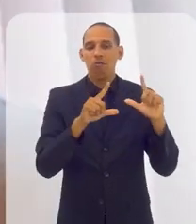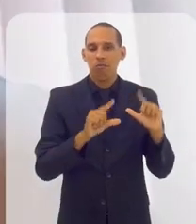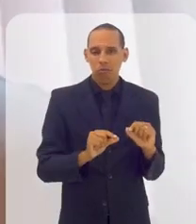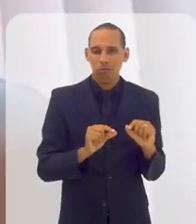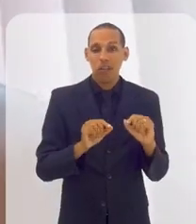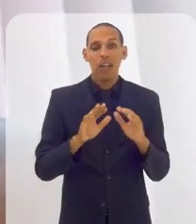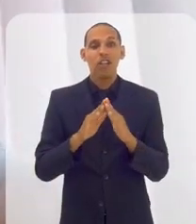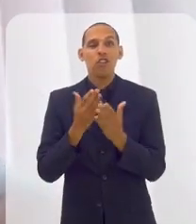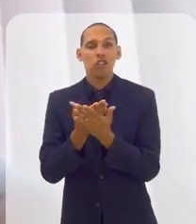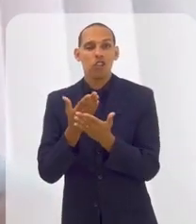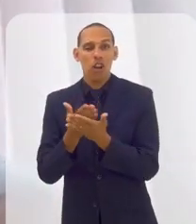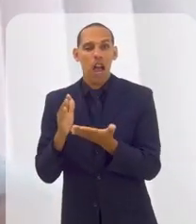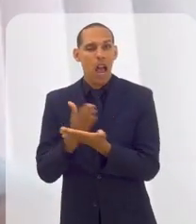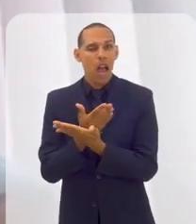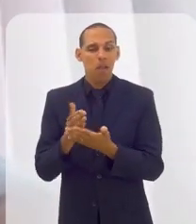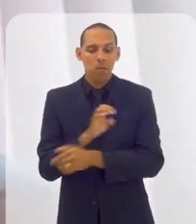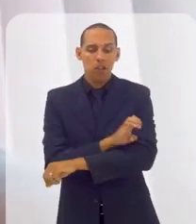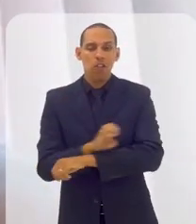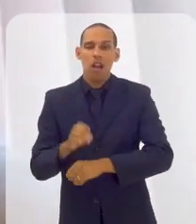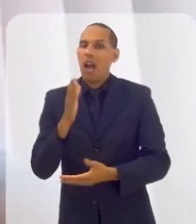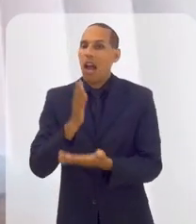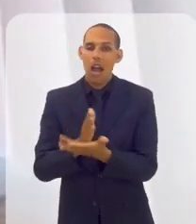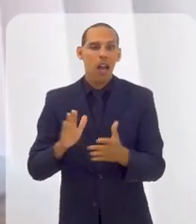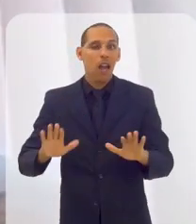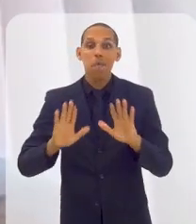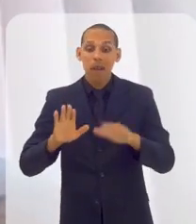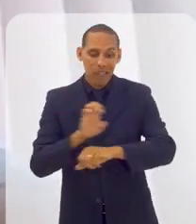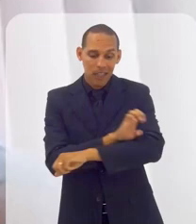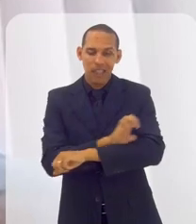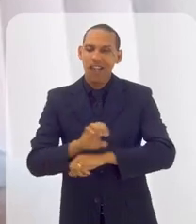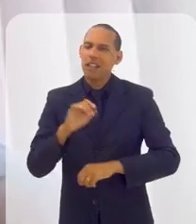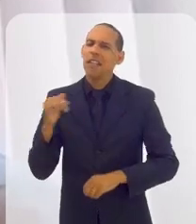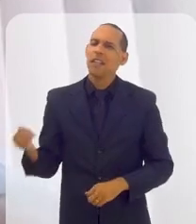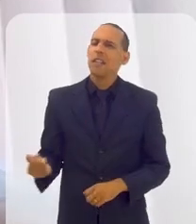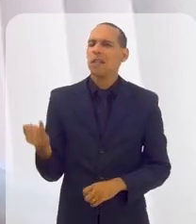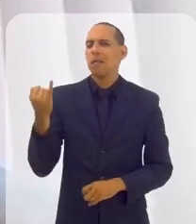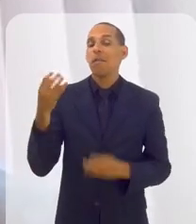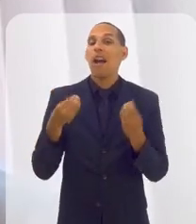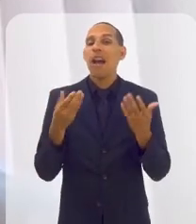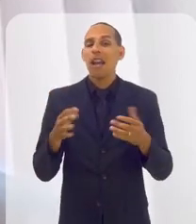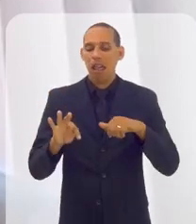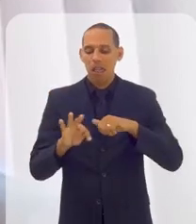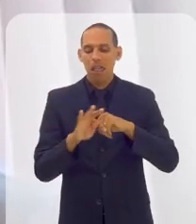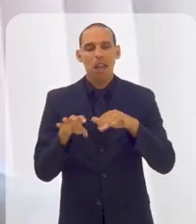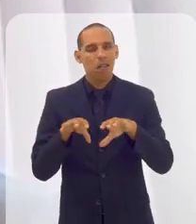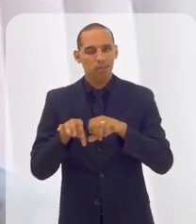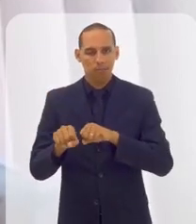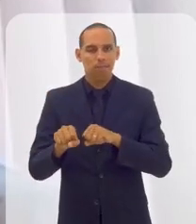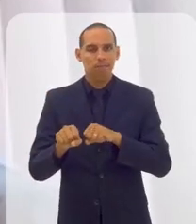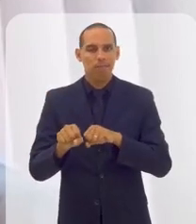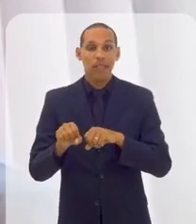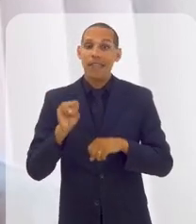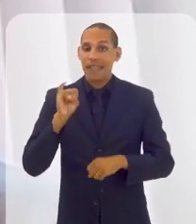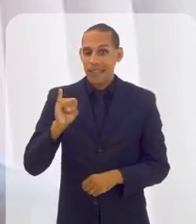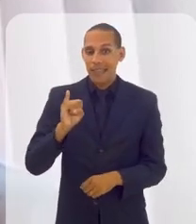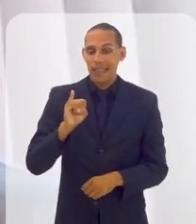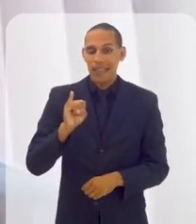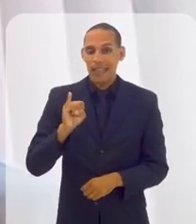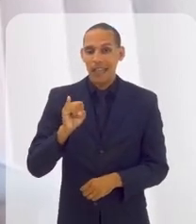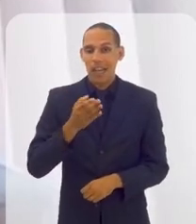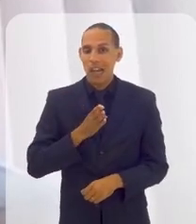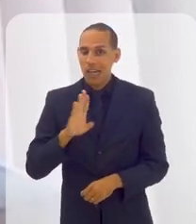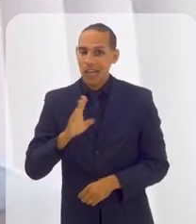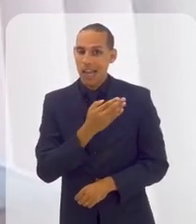industrialização. Tem escola que já nem exige mais estágio, e o estágio é uma etapa muito importante na formação do técnico. Então, se um